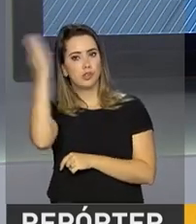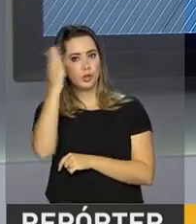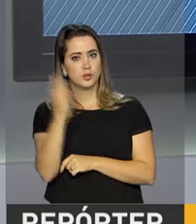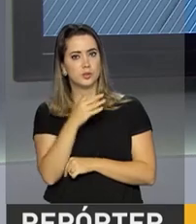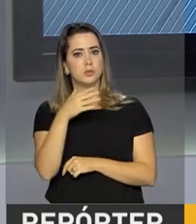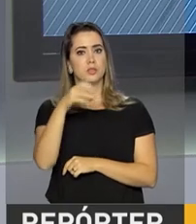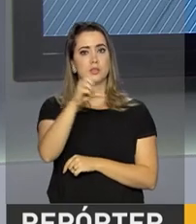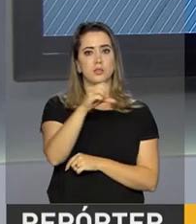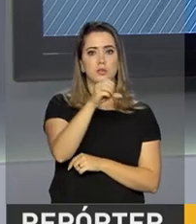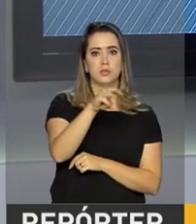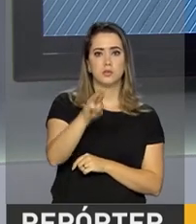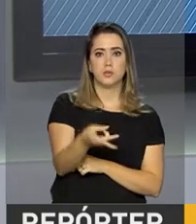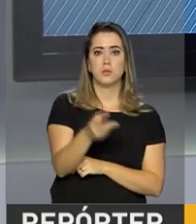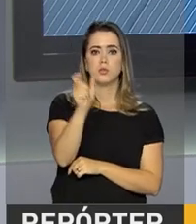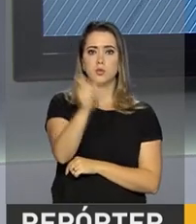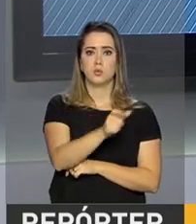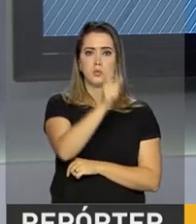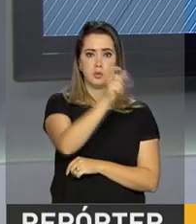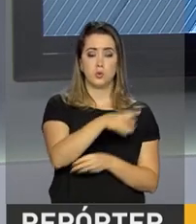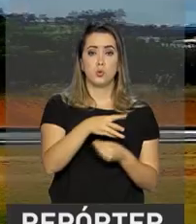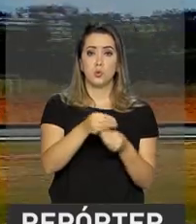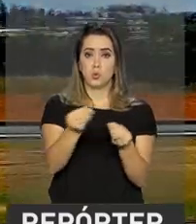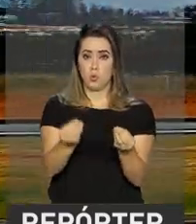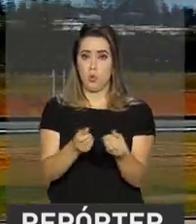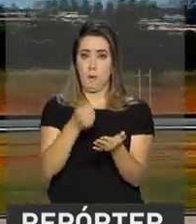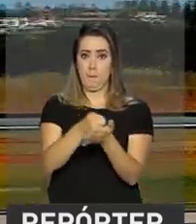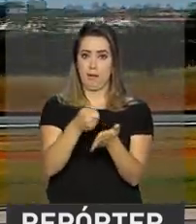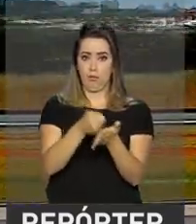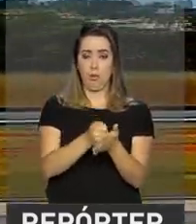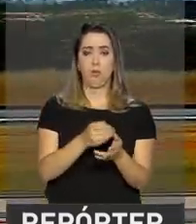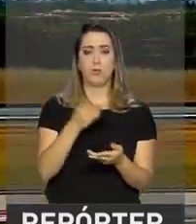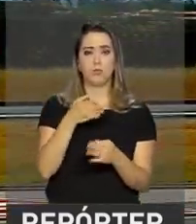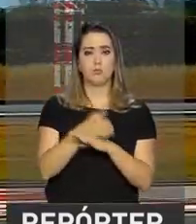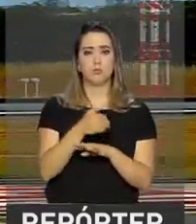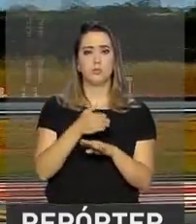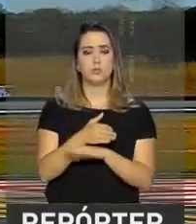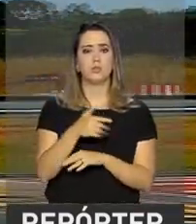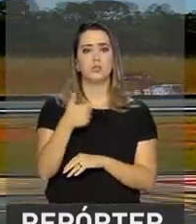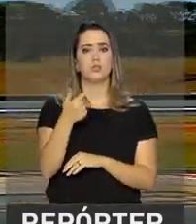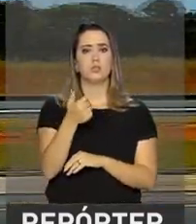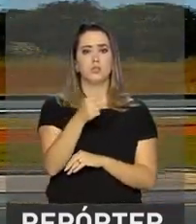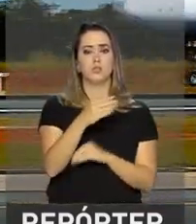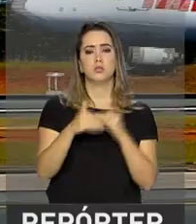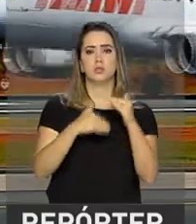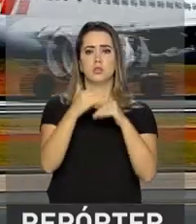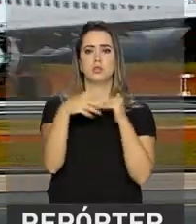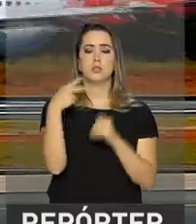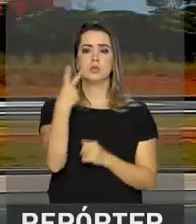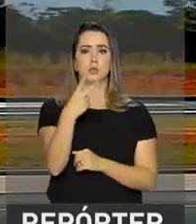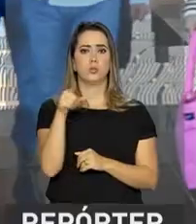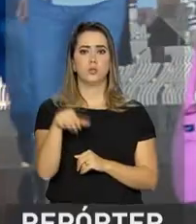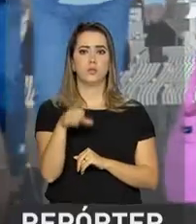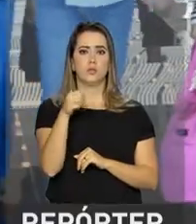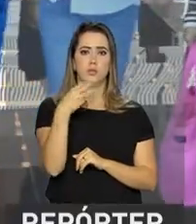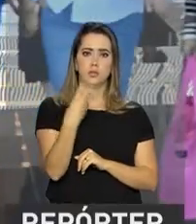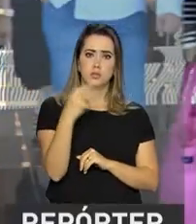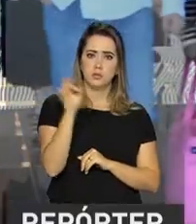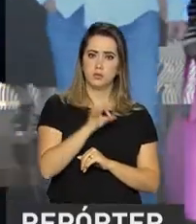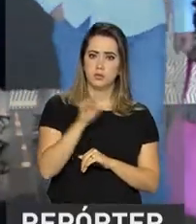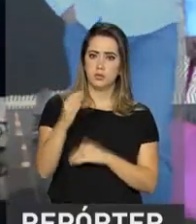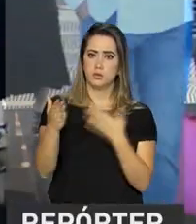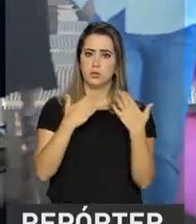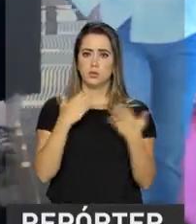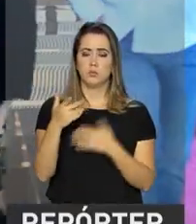pagos em 2017 o número representa um crescimento de 2,93 por cento em comparação a